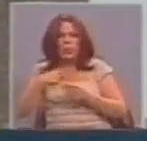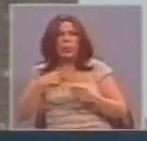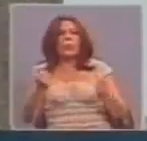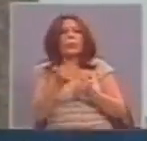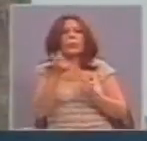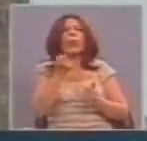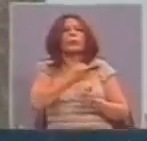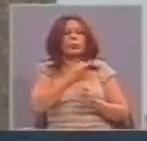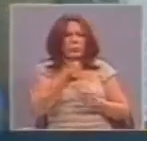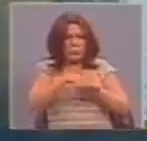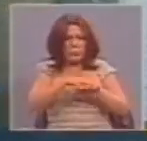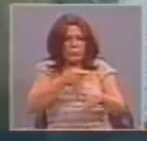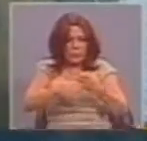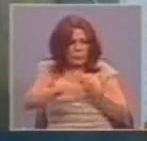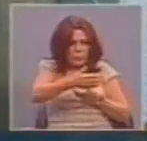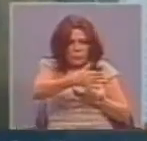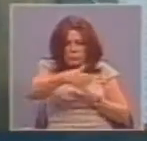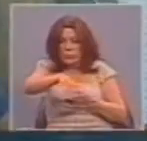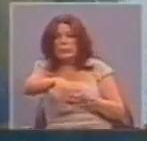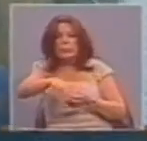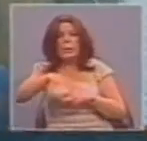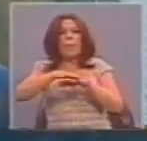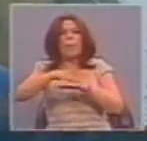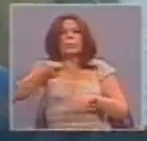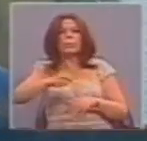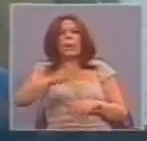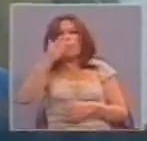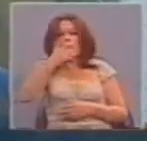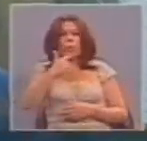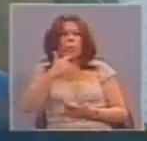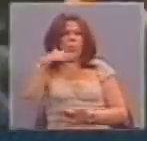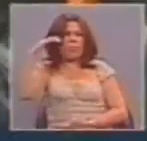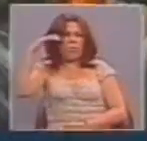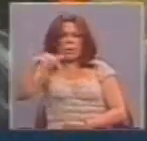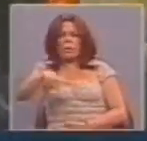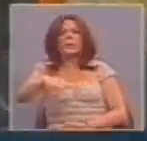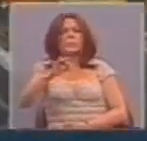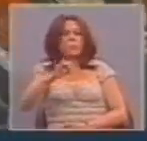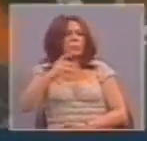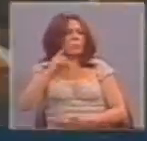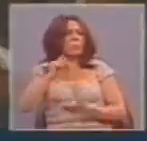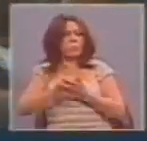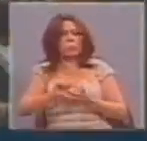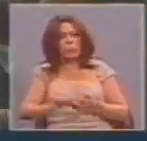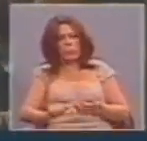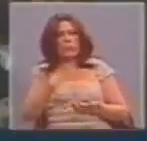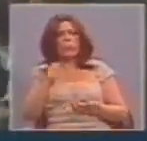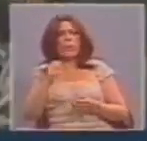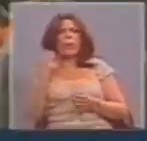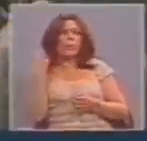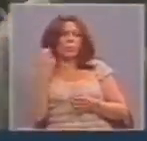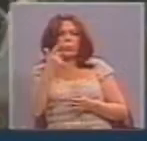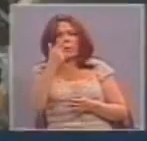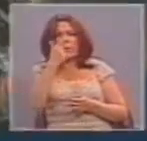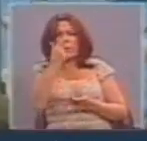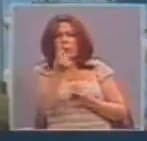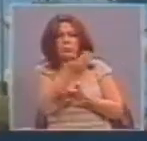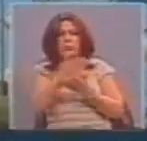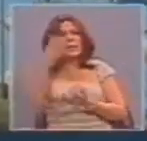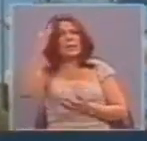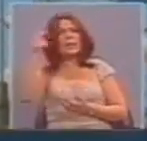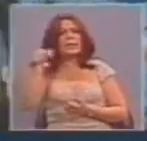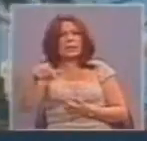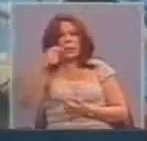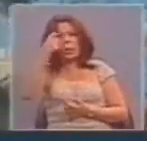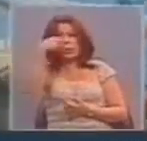lixas e outro pescado, o peixe-espada preto é o que vem em maior quantidade. Espécie de referência na cultura e economia de Sesimbra, as histórias desta arte